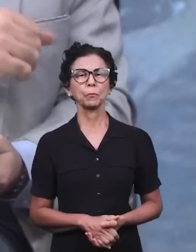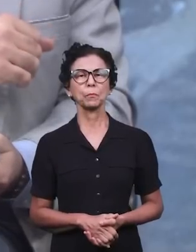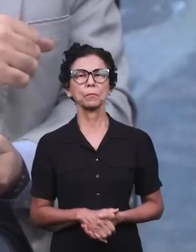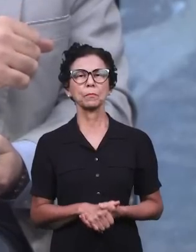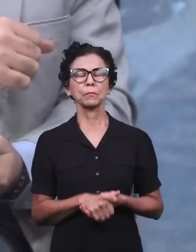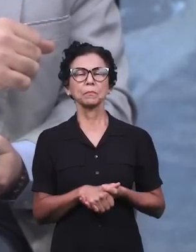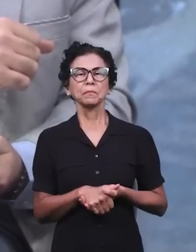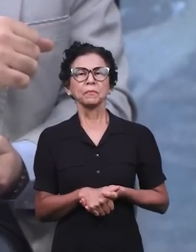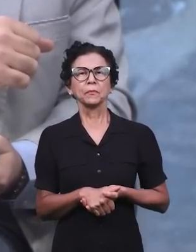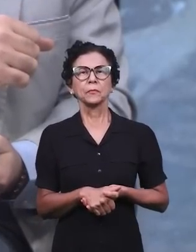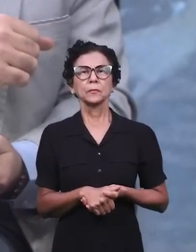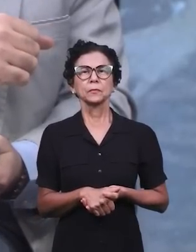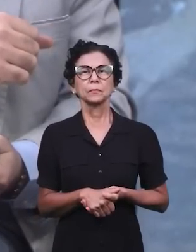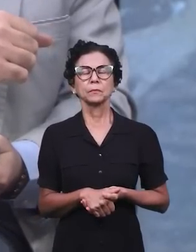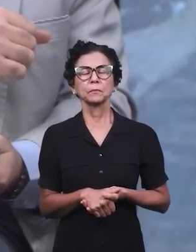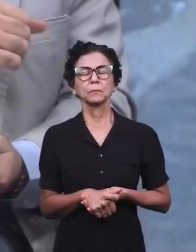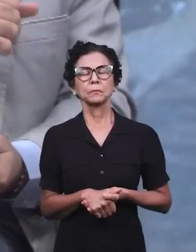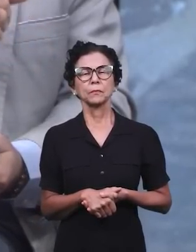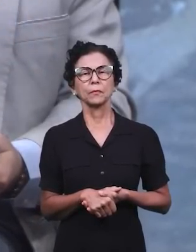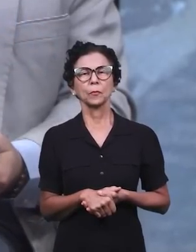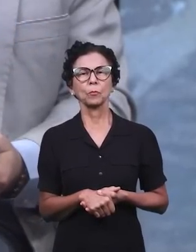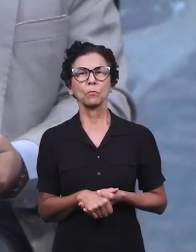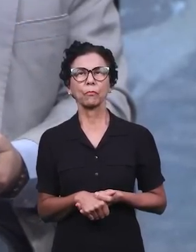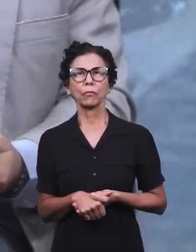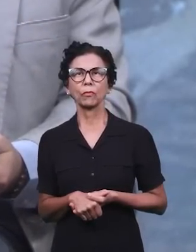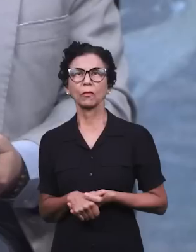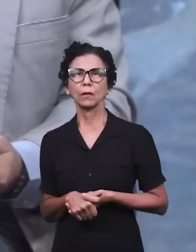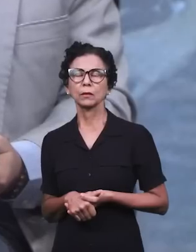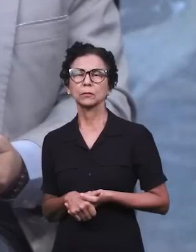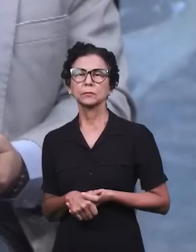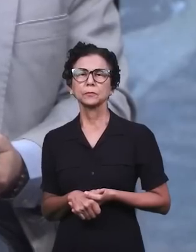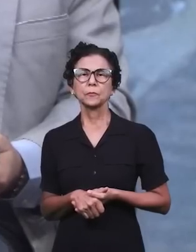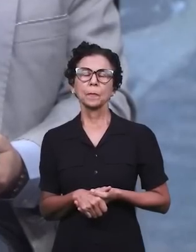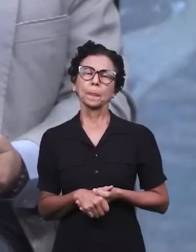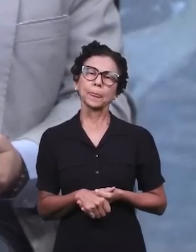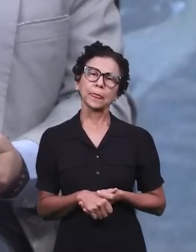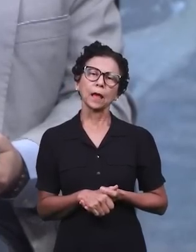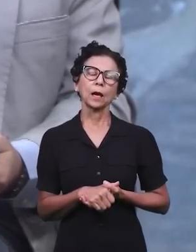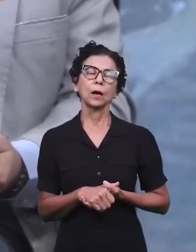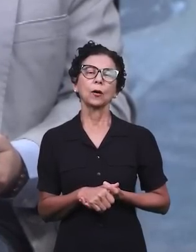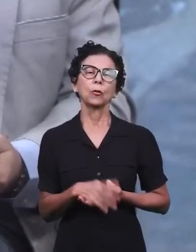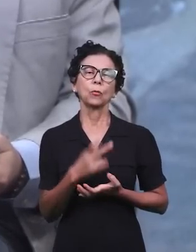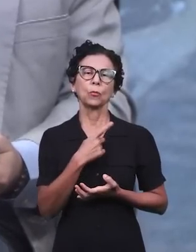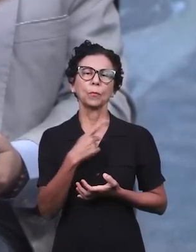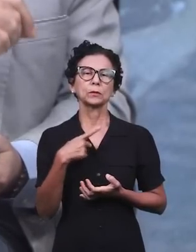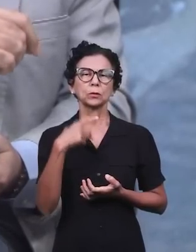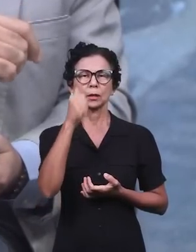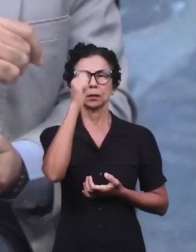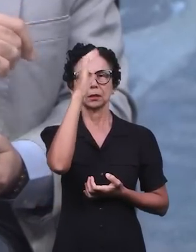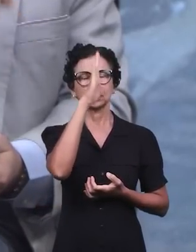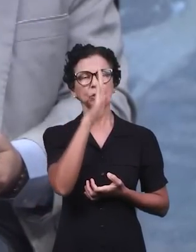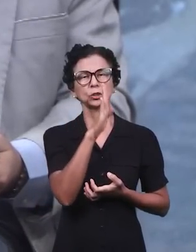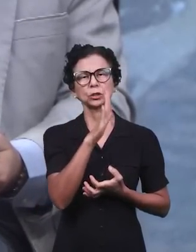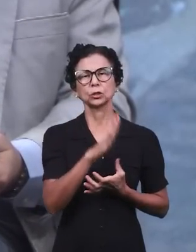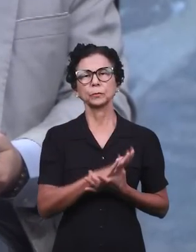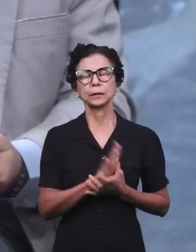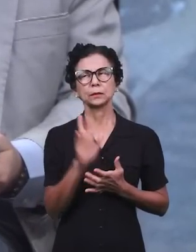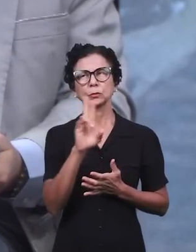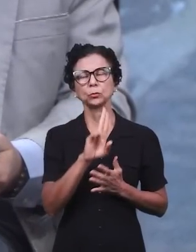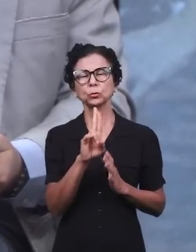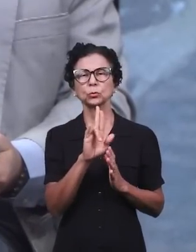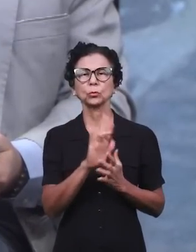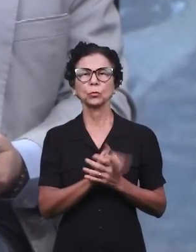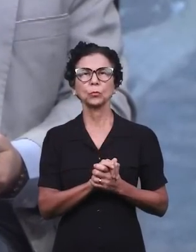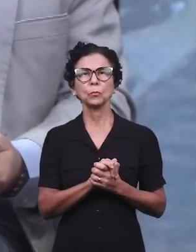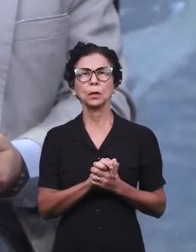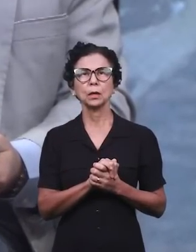essa abordagem aqui exemplificando, né? E foi interessante porque a gente puxou esse fio aqui